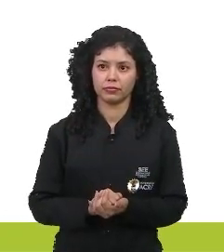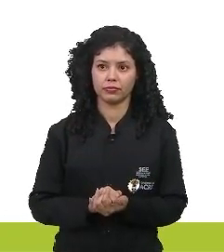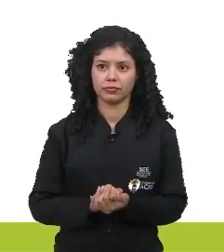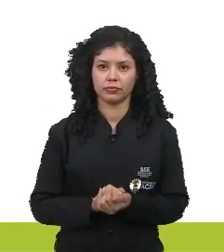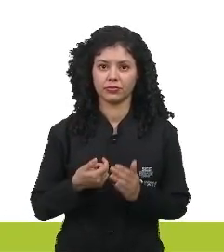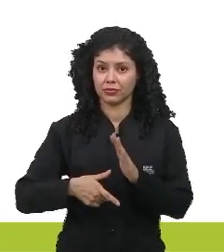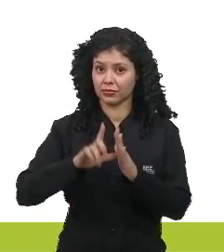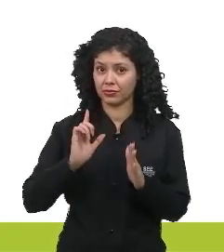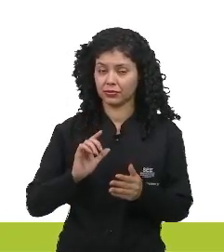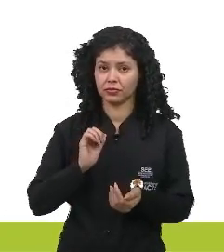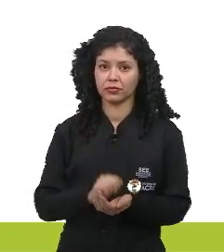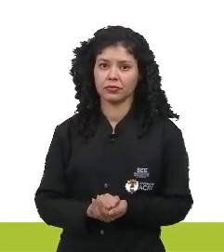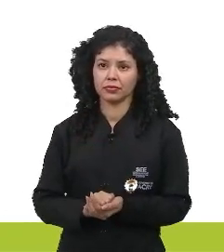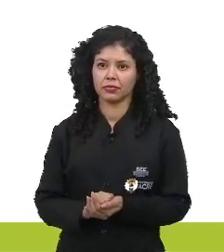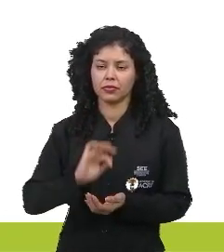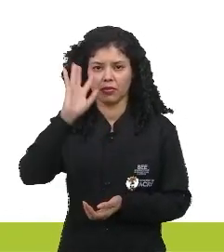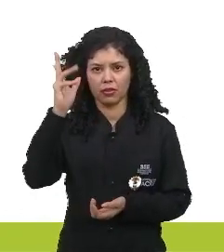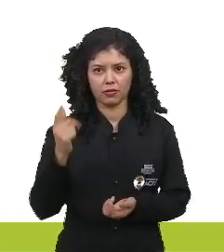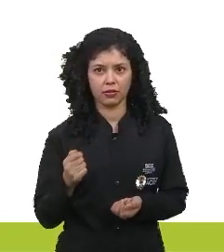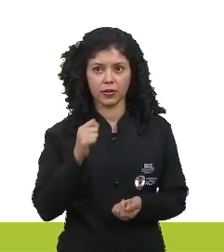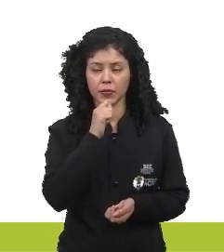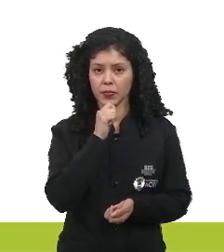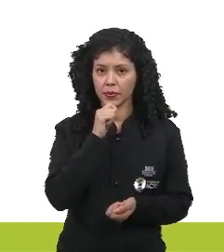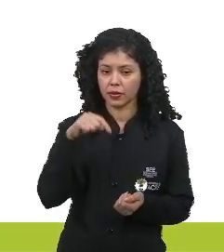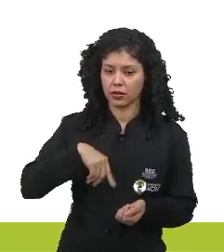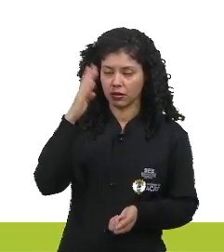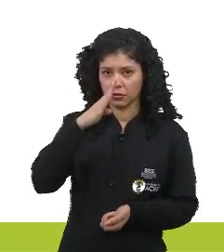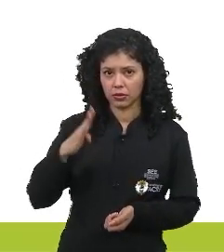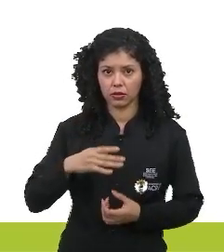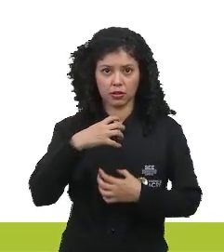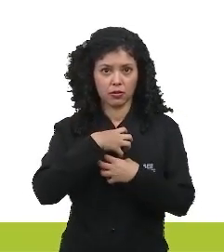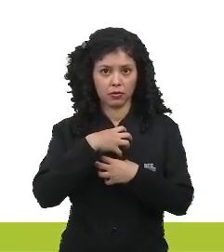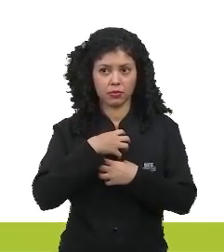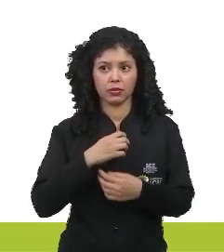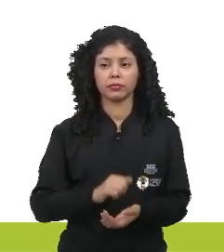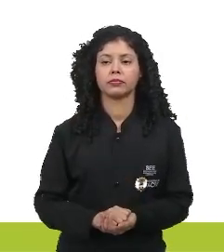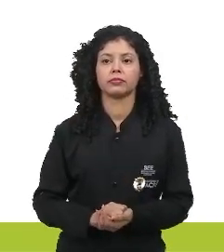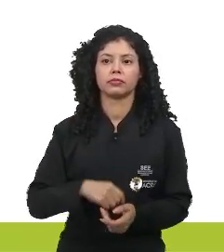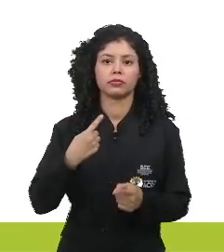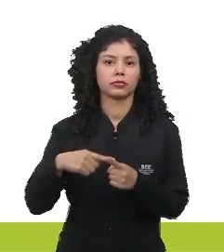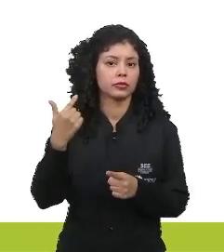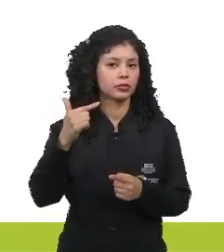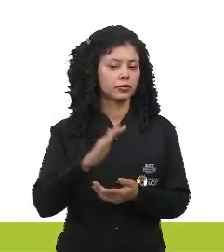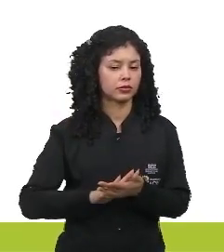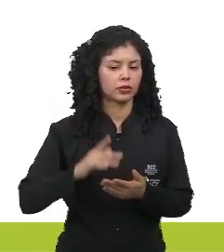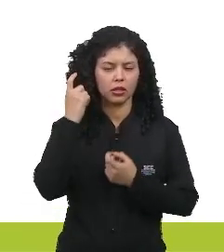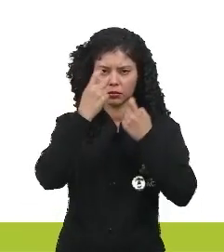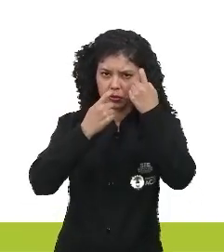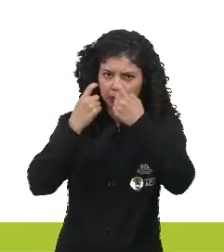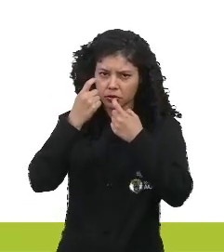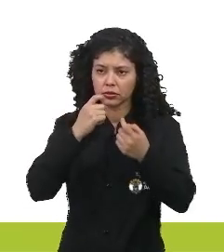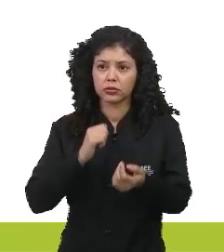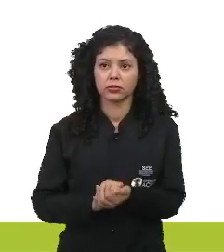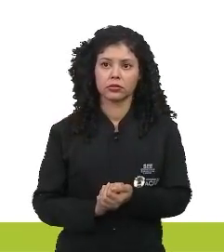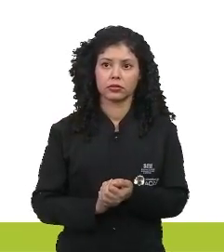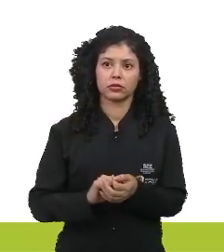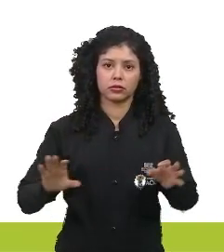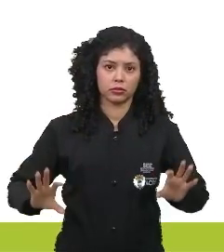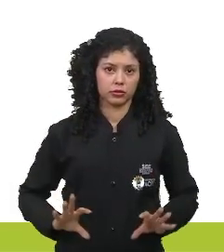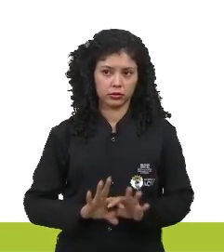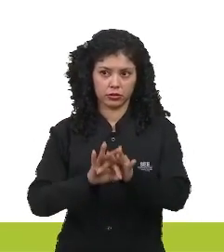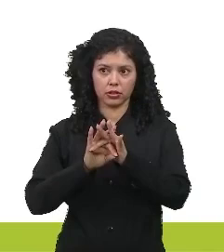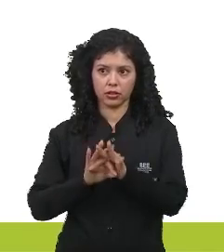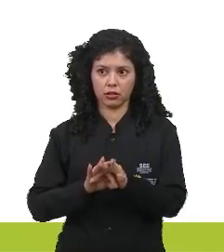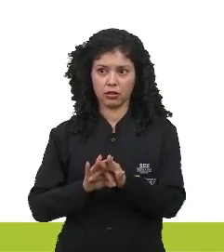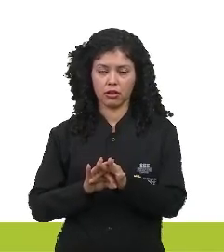o ex-escravo, para o africano que está no Brasil naquele momento. Porque não houve essa preocupação de integrar